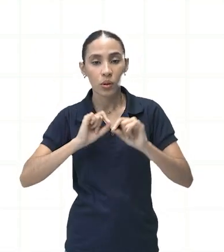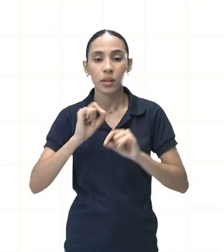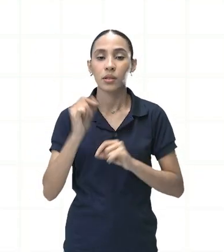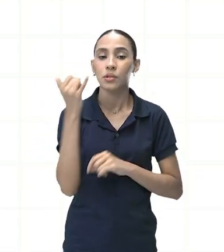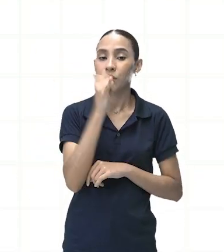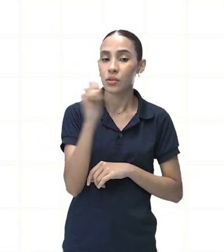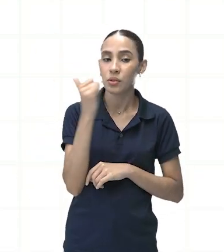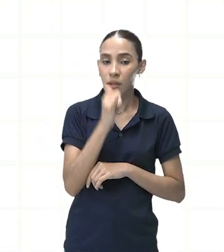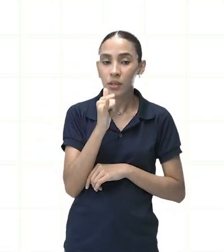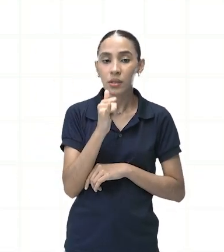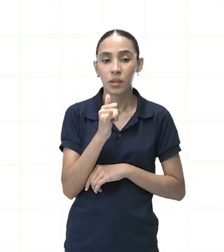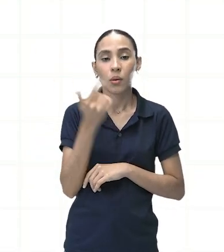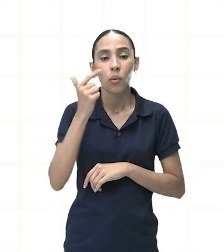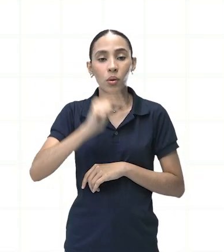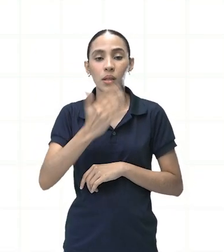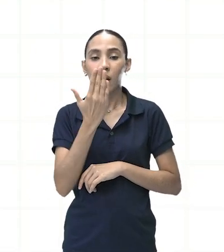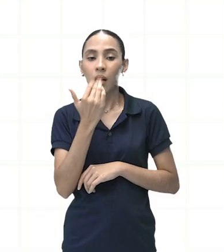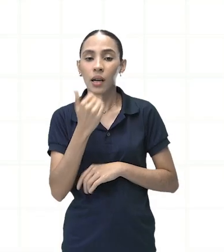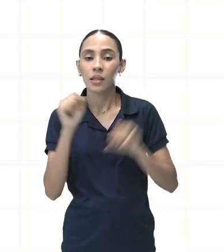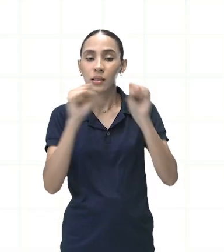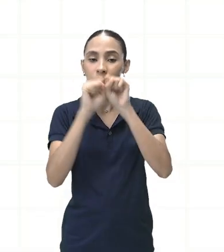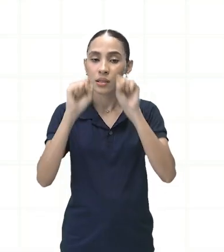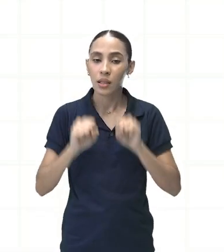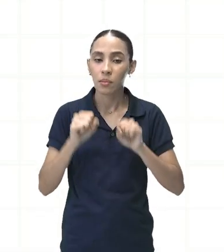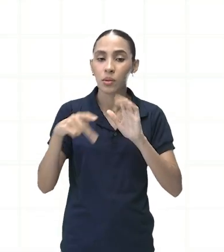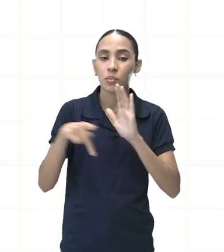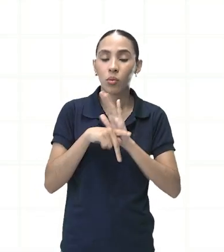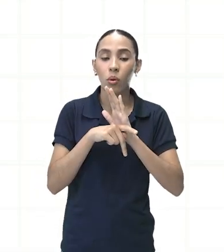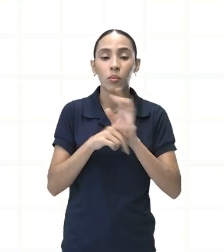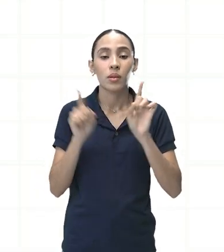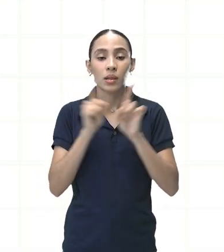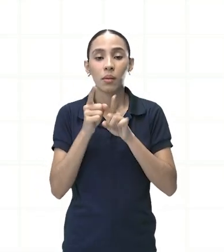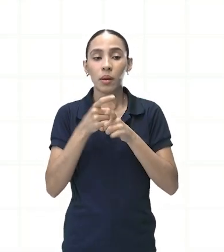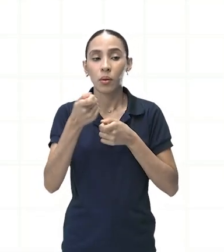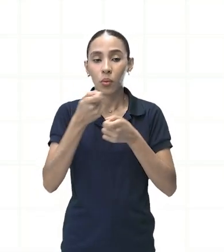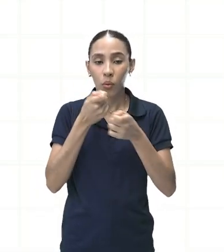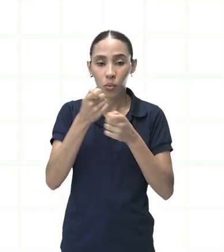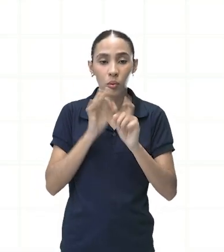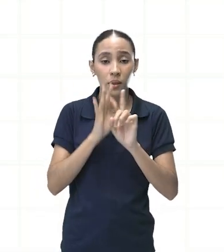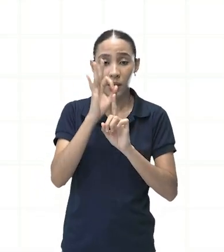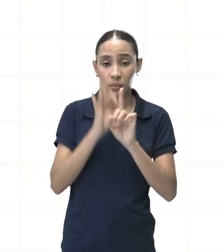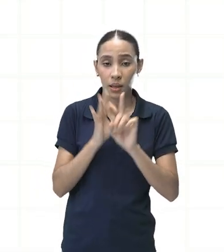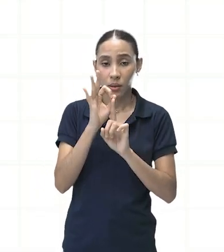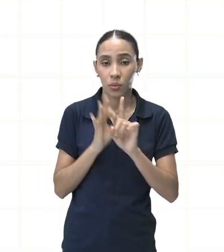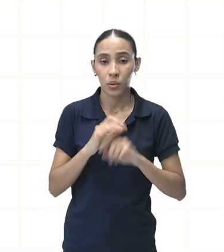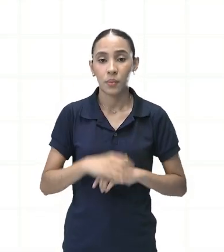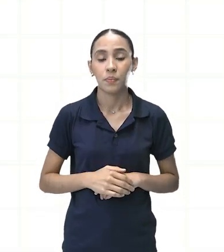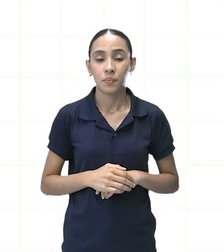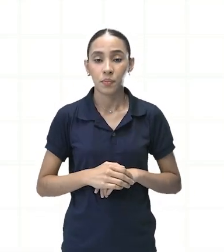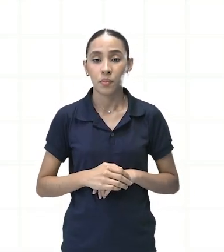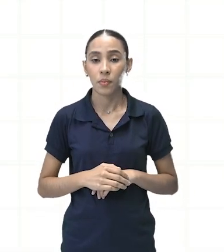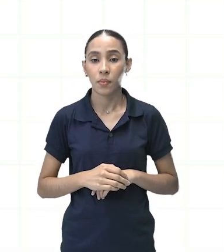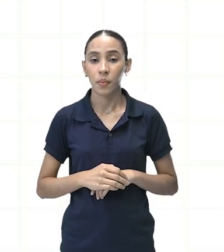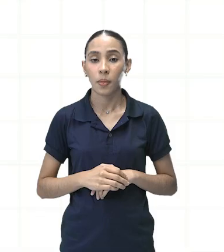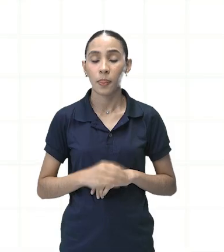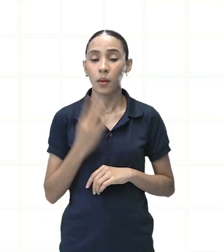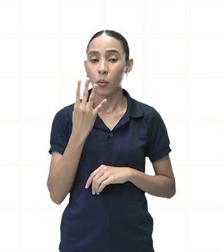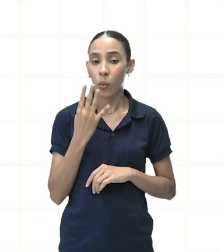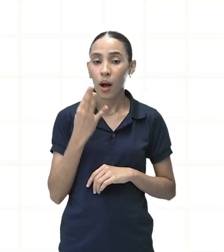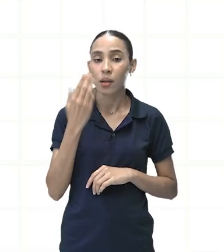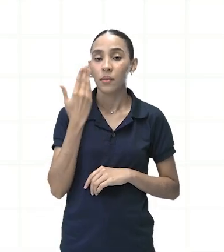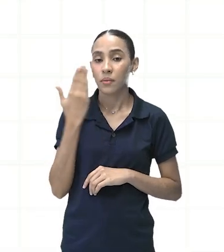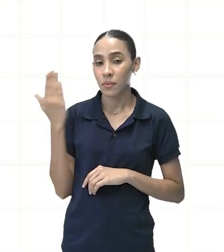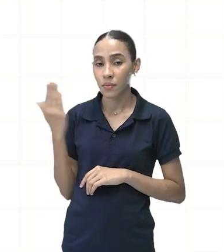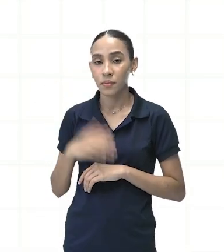que alimentar sistemas vitais e manter a temperatura. O